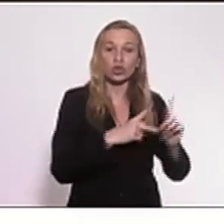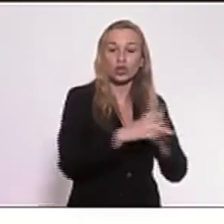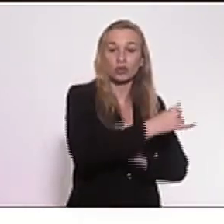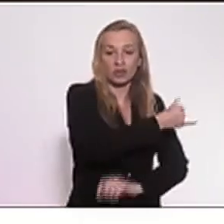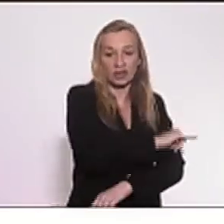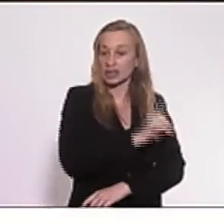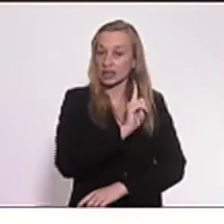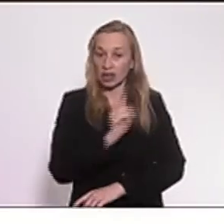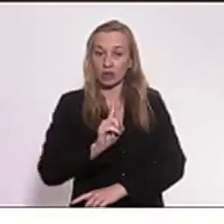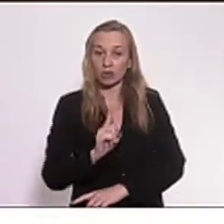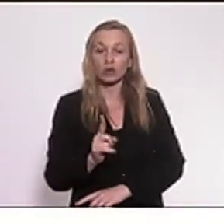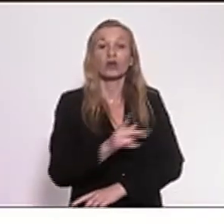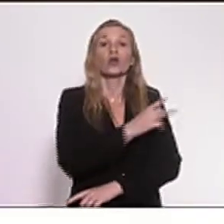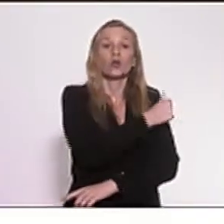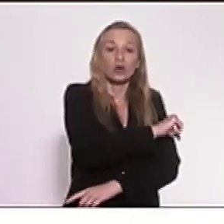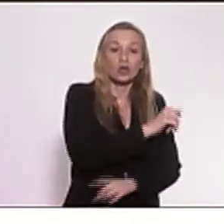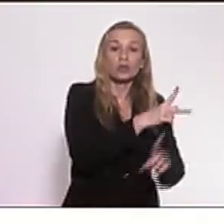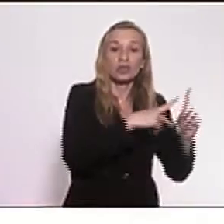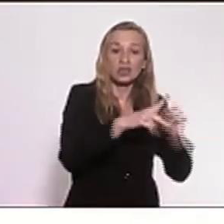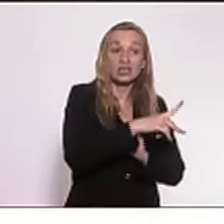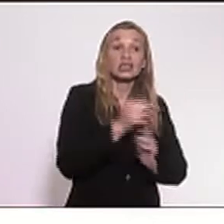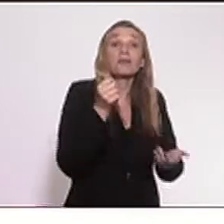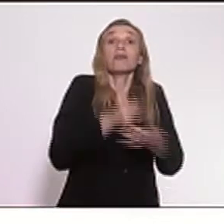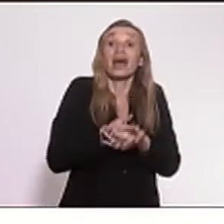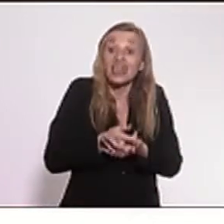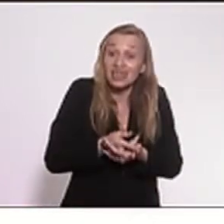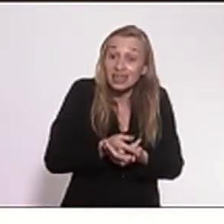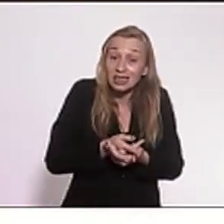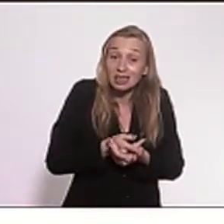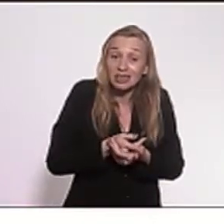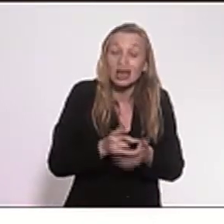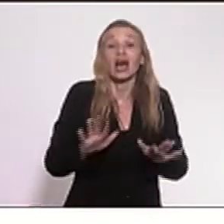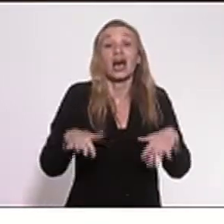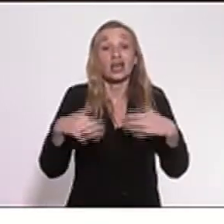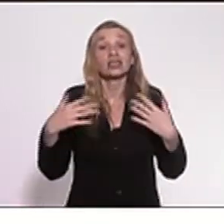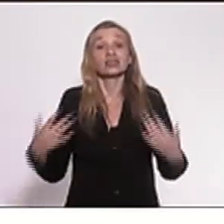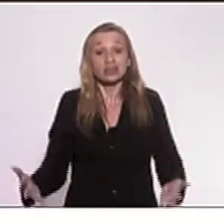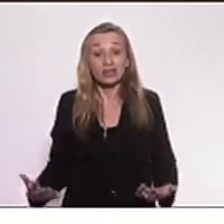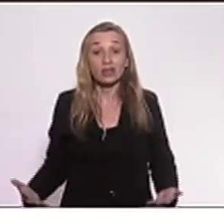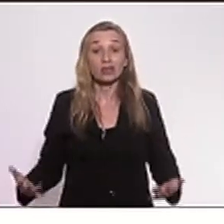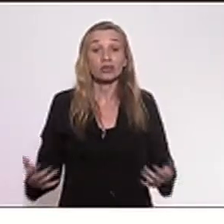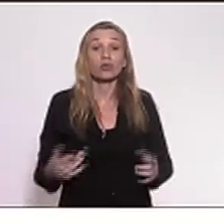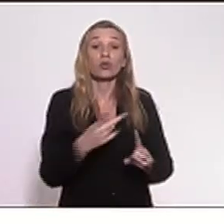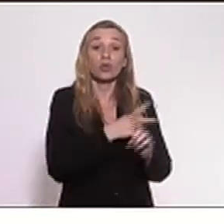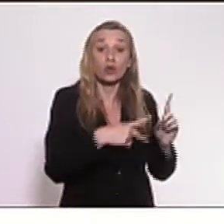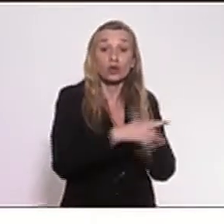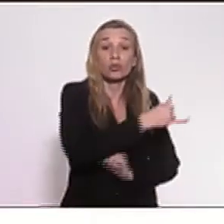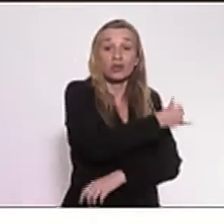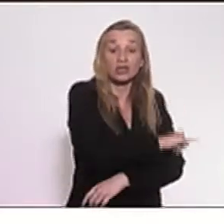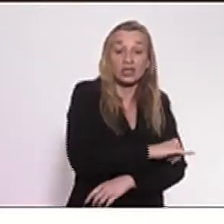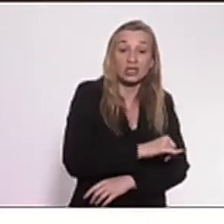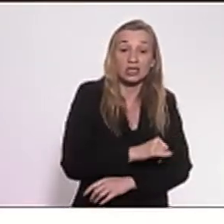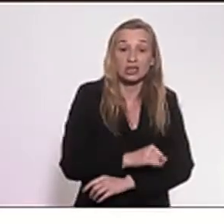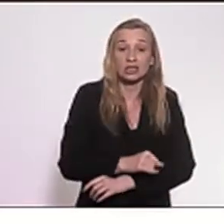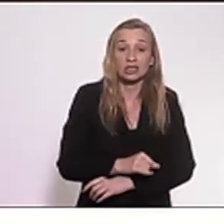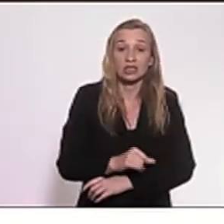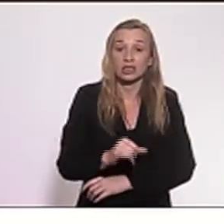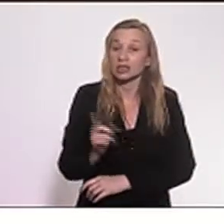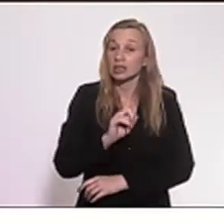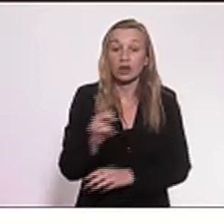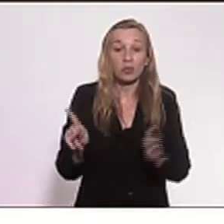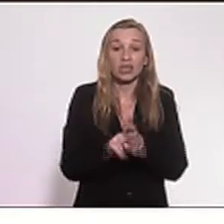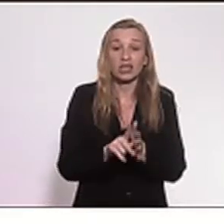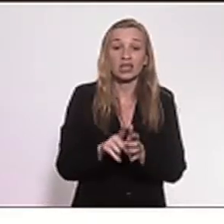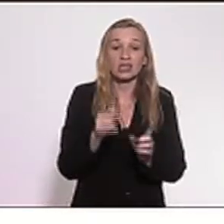O Rio Previdência é quem efetua o pagamento. Aliás, no Rio Previdência, os aposentados não são do